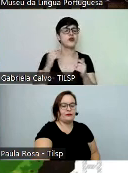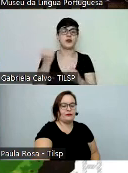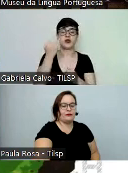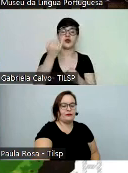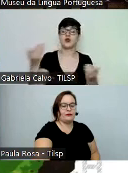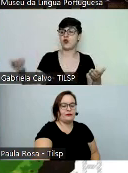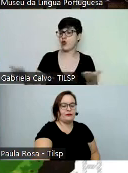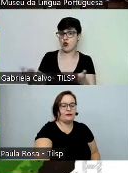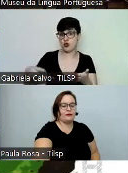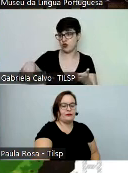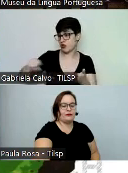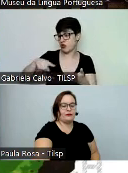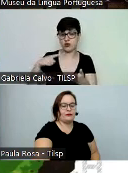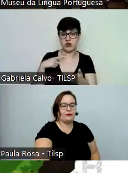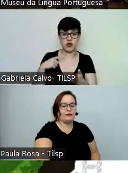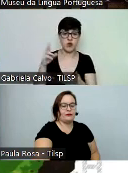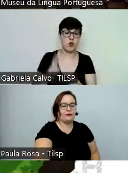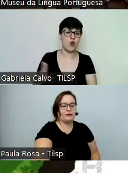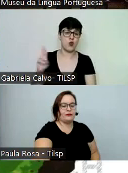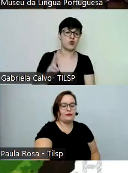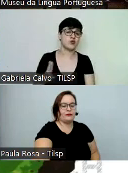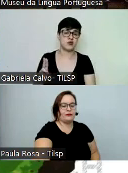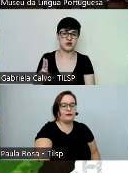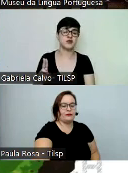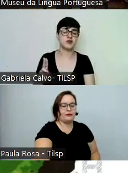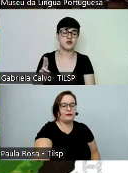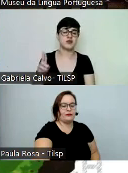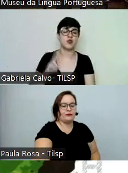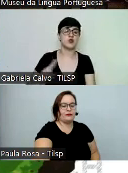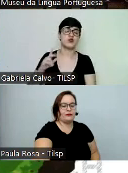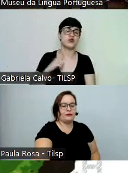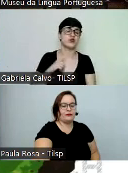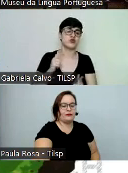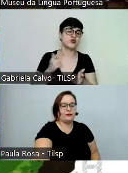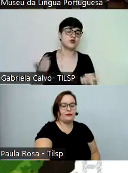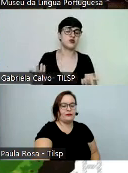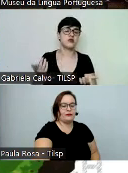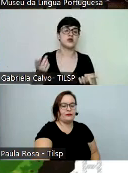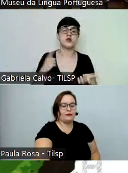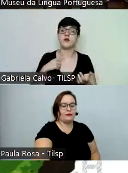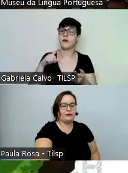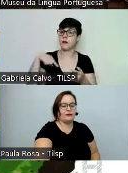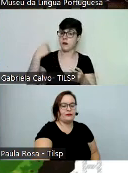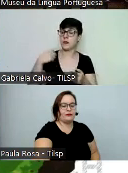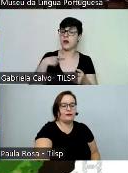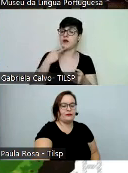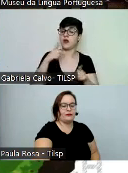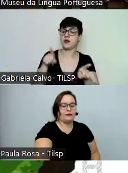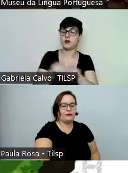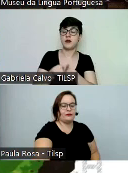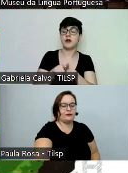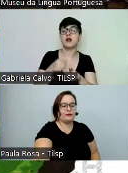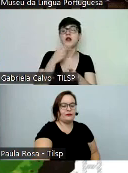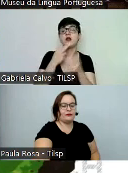pelos jovens Toronto e mais para frente a gente vai ter uma exposição sobre línguas indígenas específicas